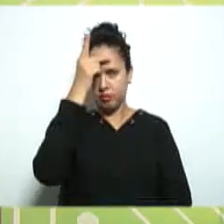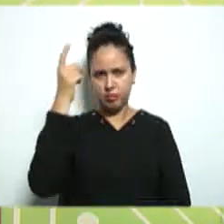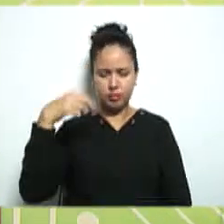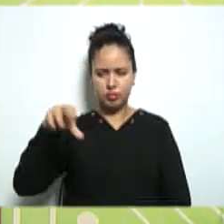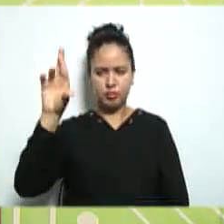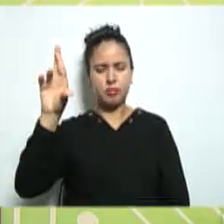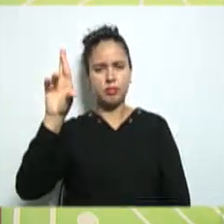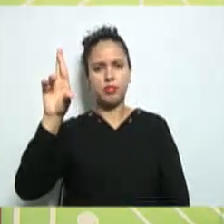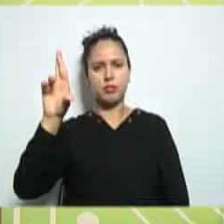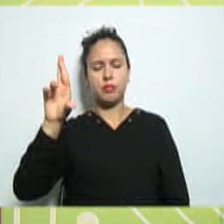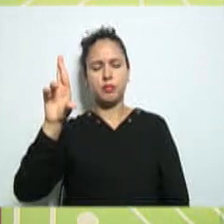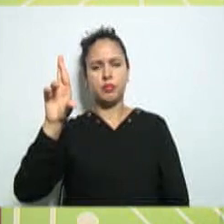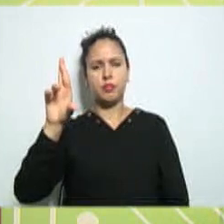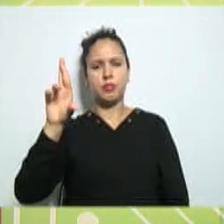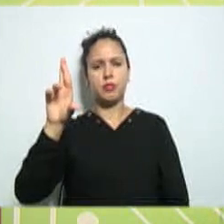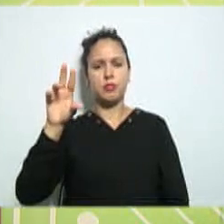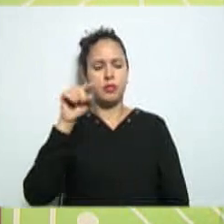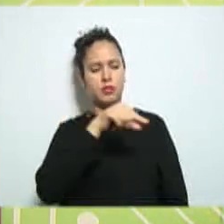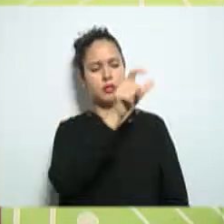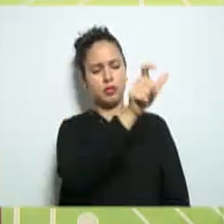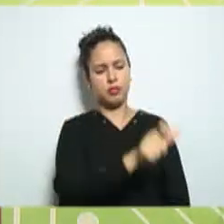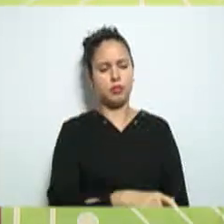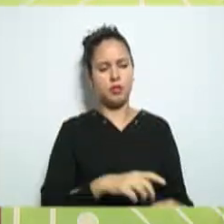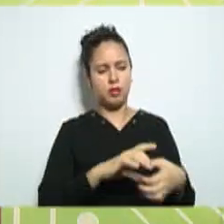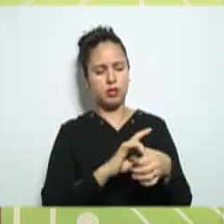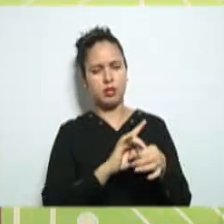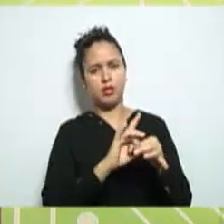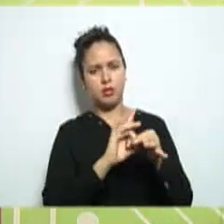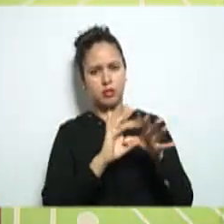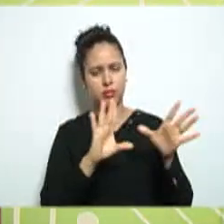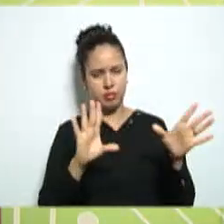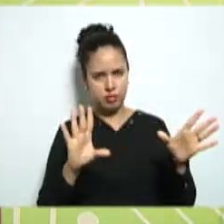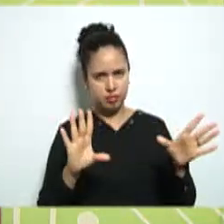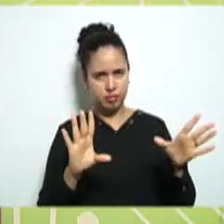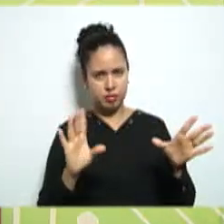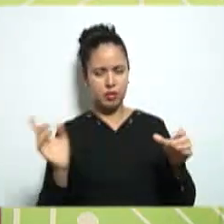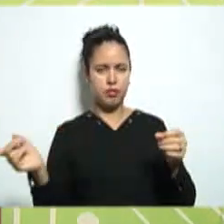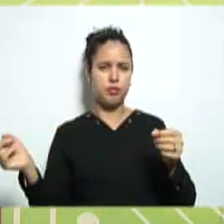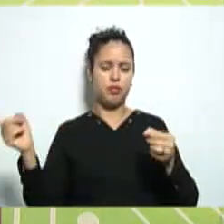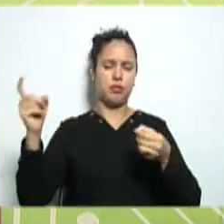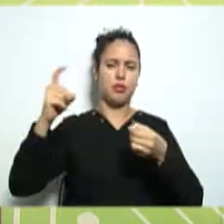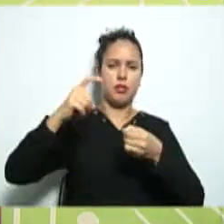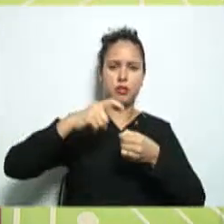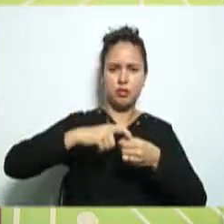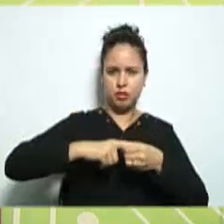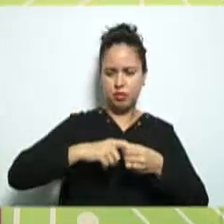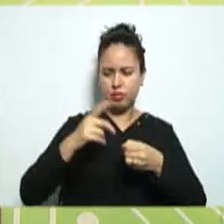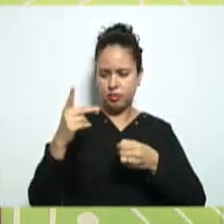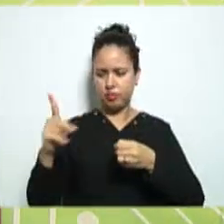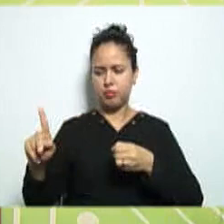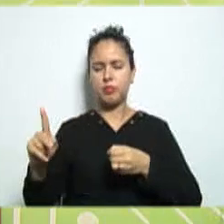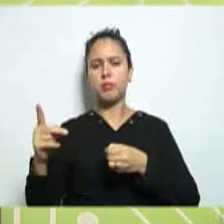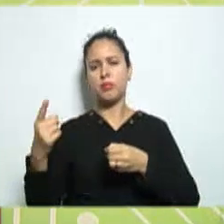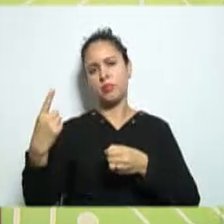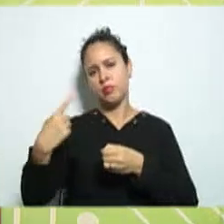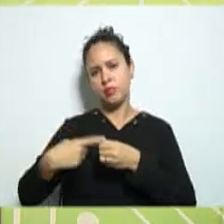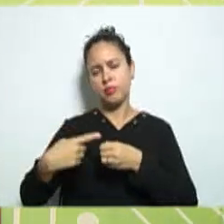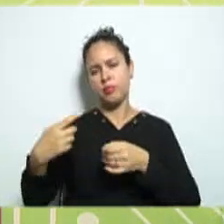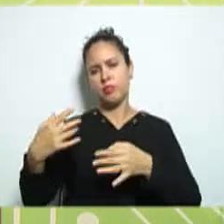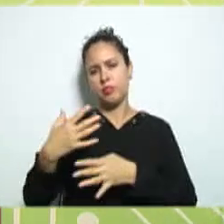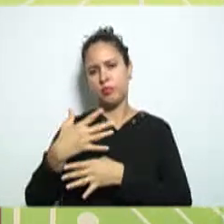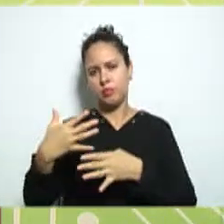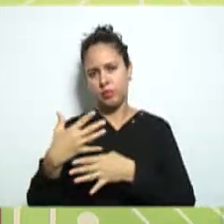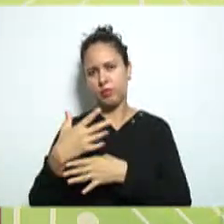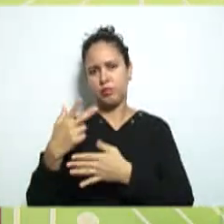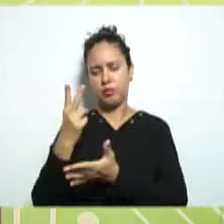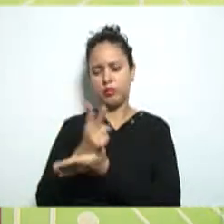pessoas. E aí, o que acontece com a pessoa que foi libertada do trabalho escravo? Ela volta lá para a sua cidade, para a sua mesma